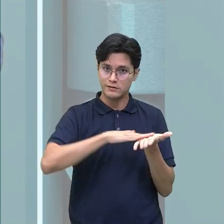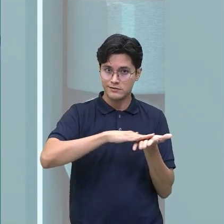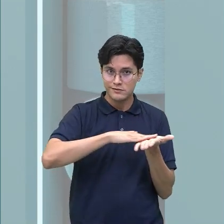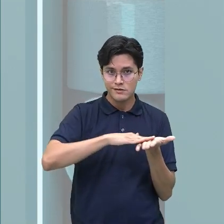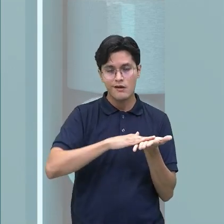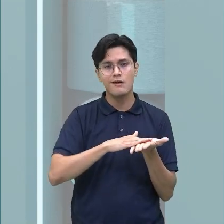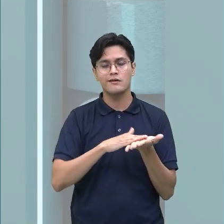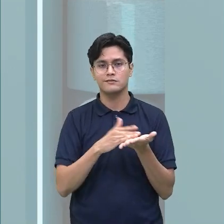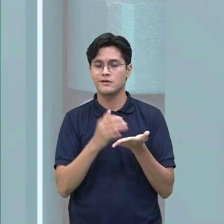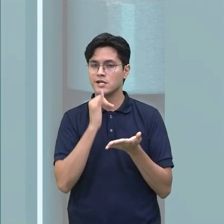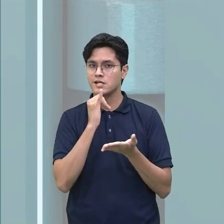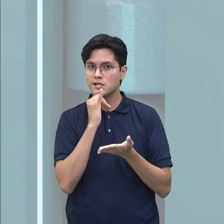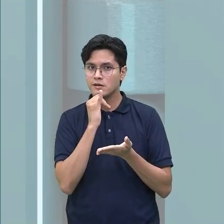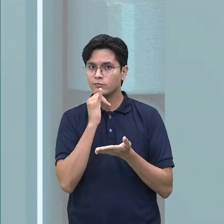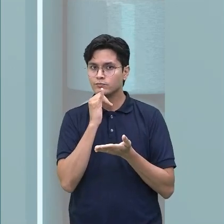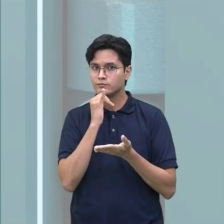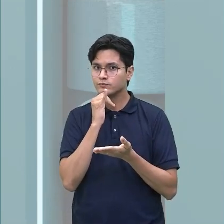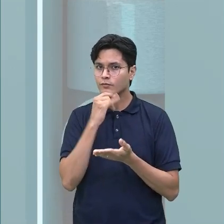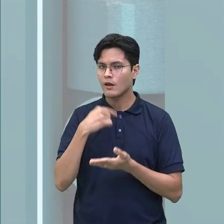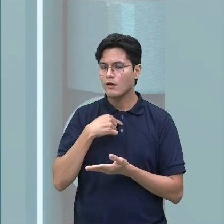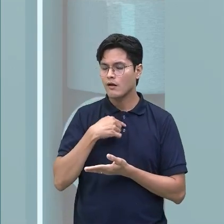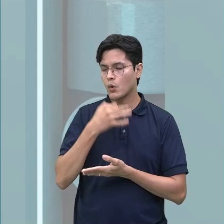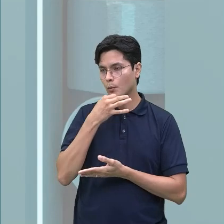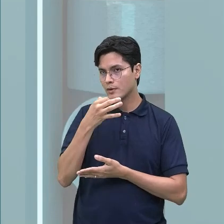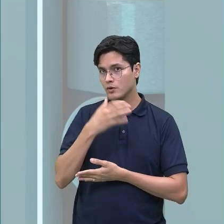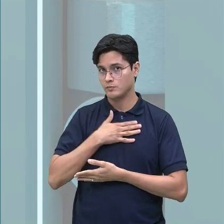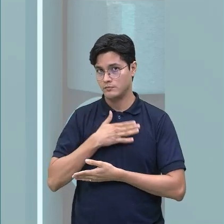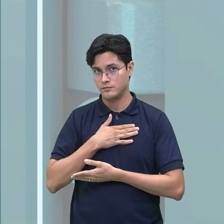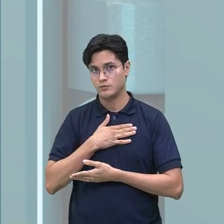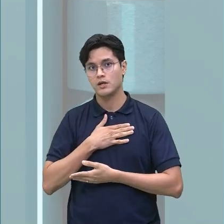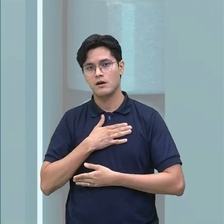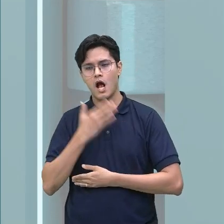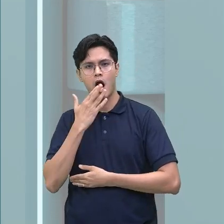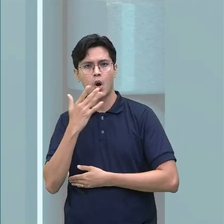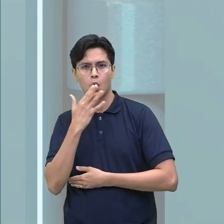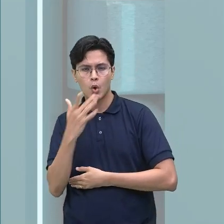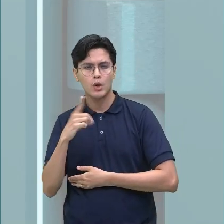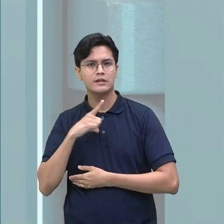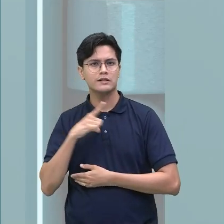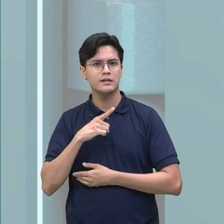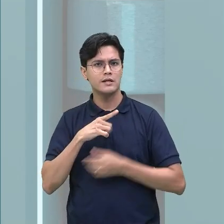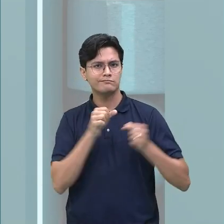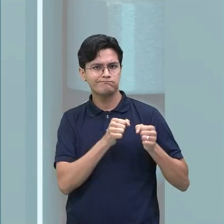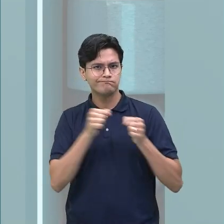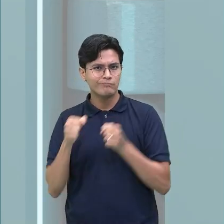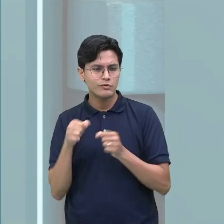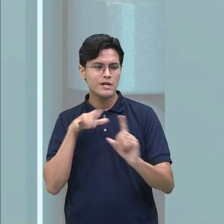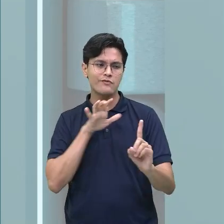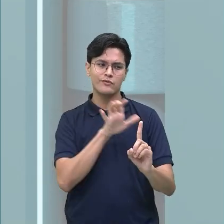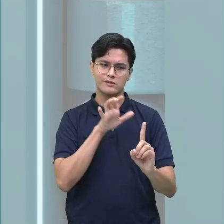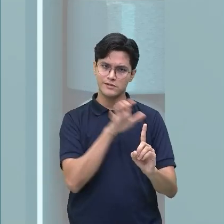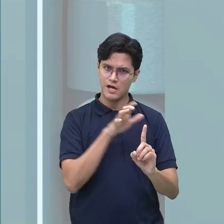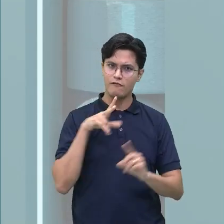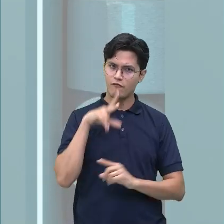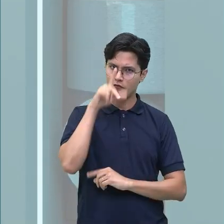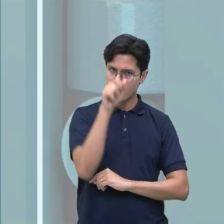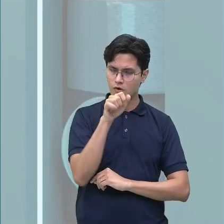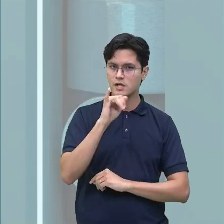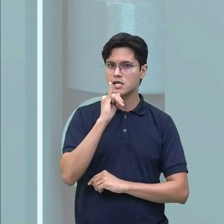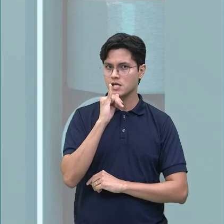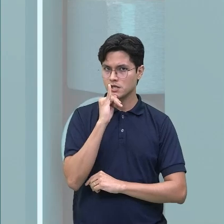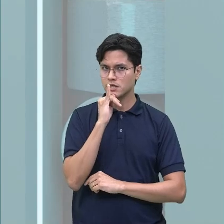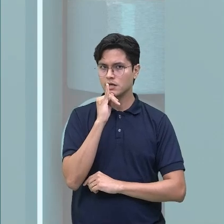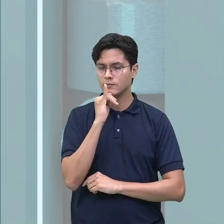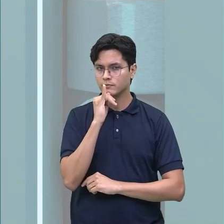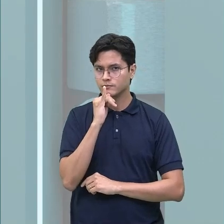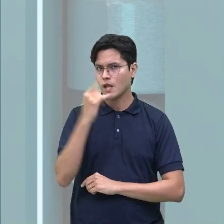eu digo que a cor, ela tem um poder psicológico nas pessoas muito forte. Eu coloco sempre esse exemplo. Você já